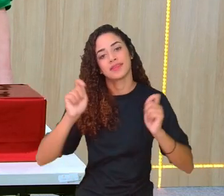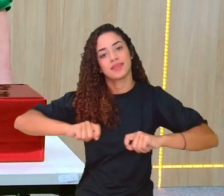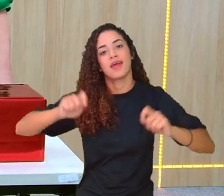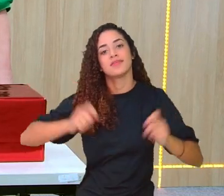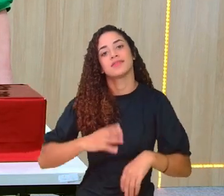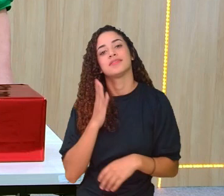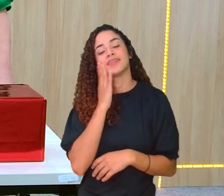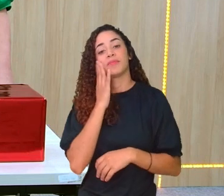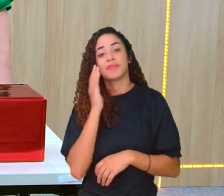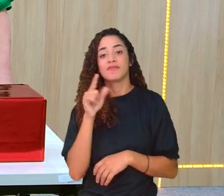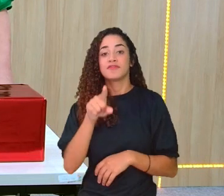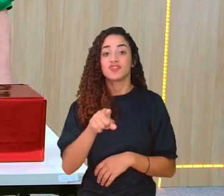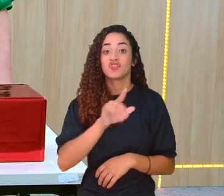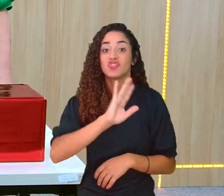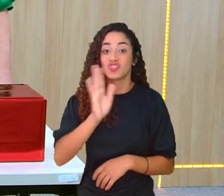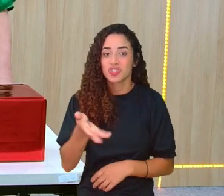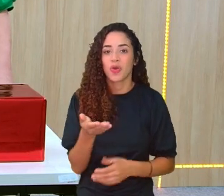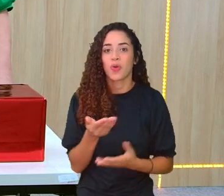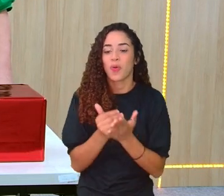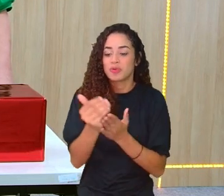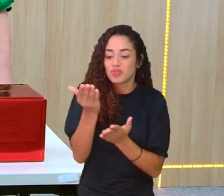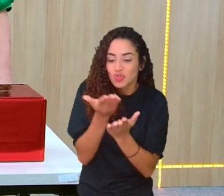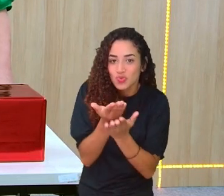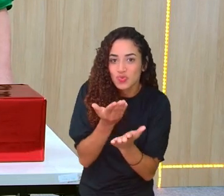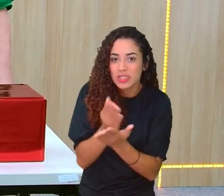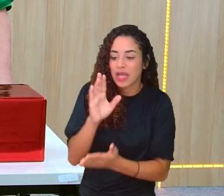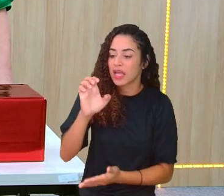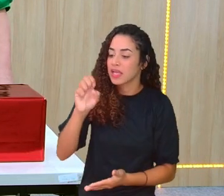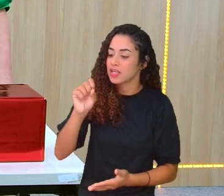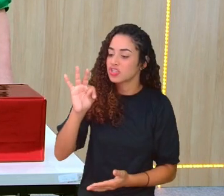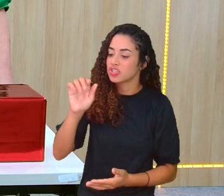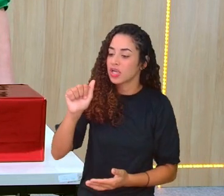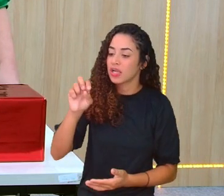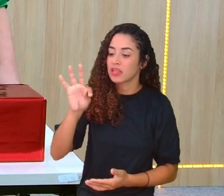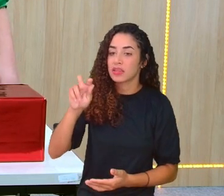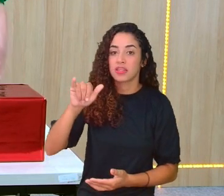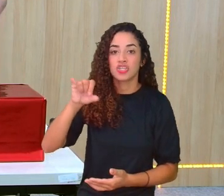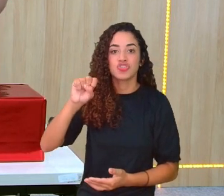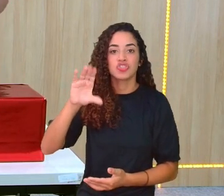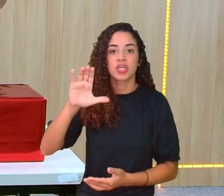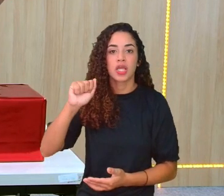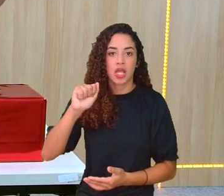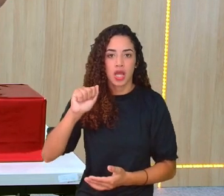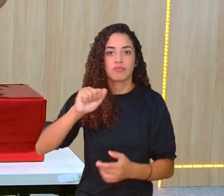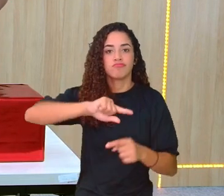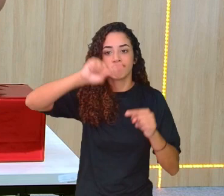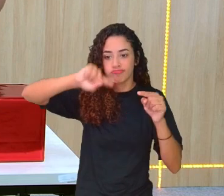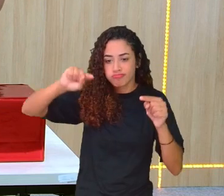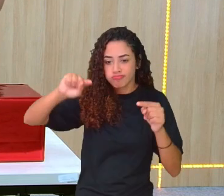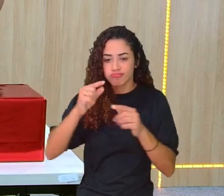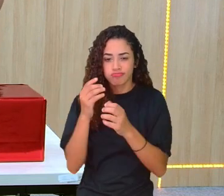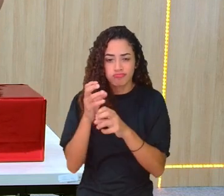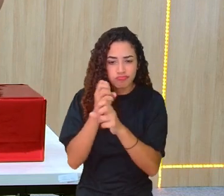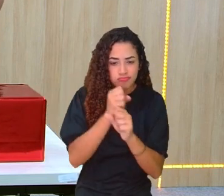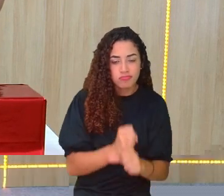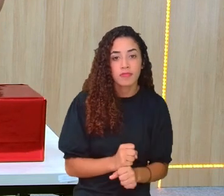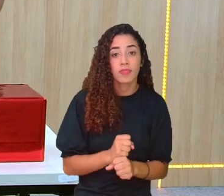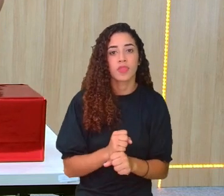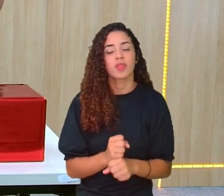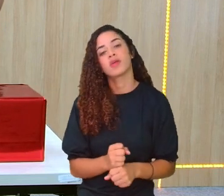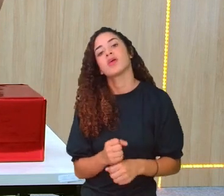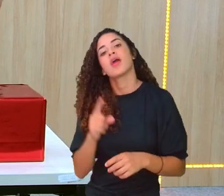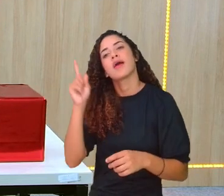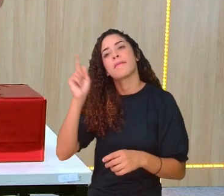que vocês já também começaram a estudar estatística, eles vão ler o mundo, é como se fosse fazer